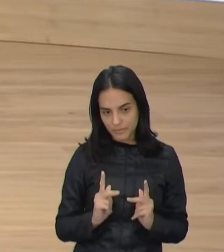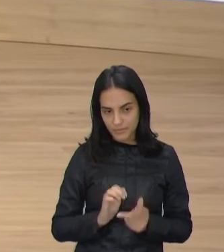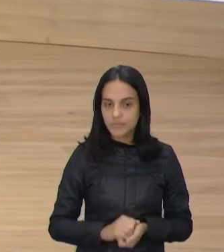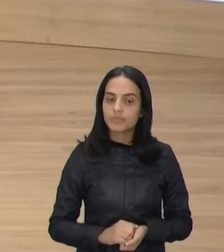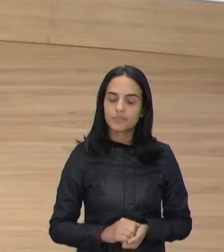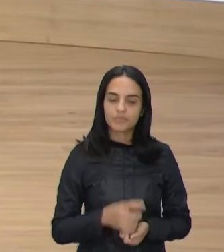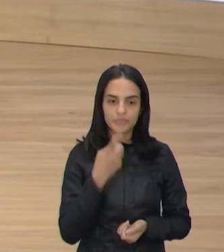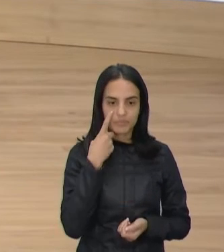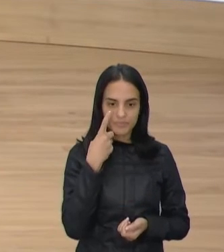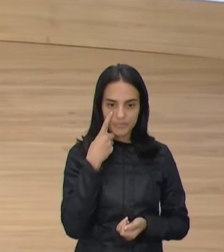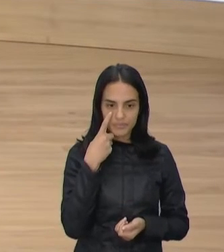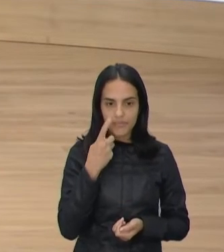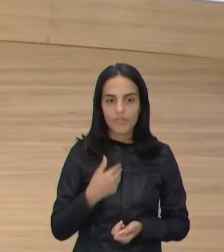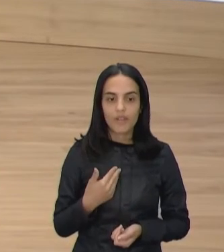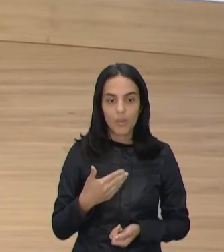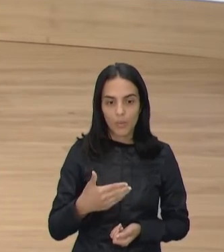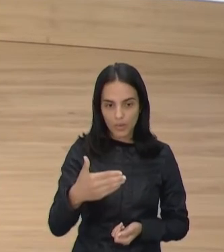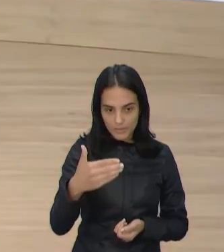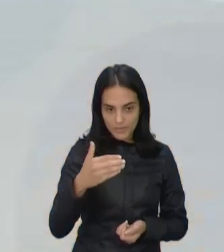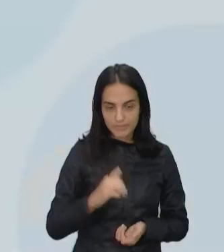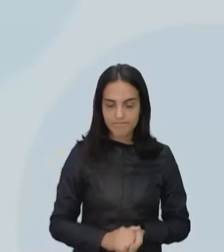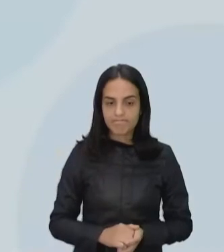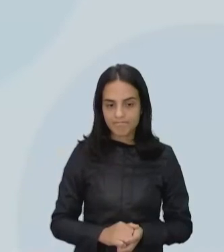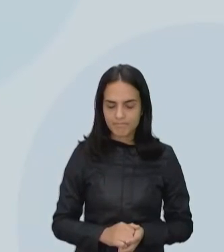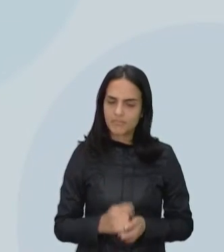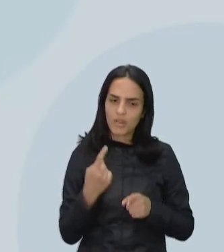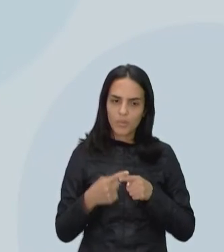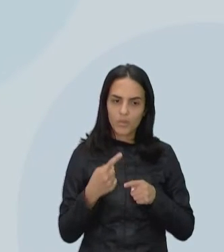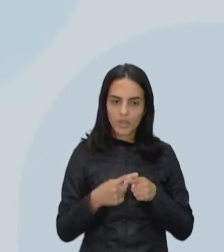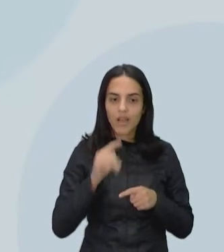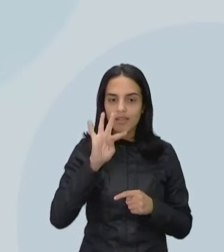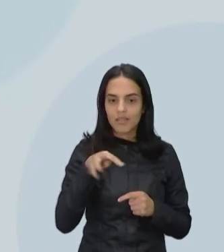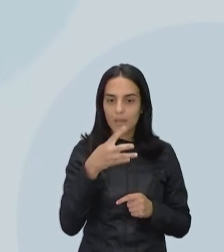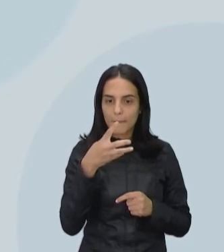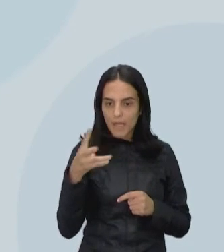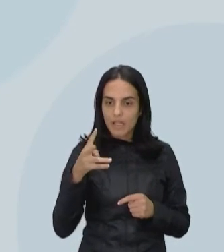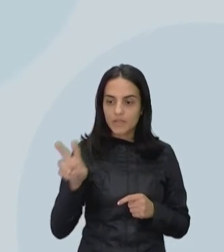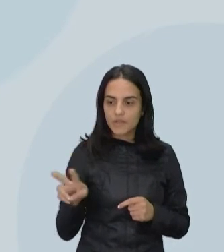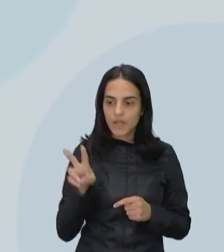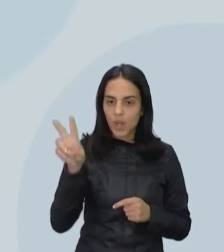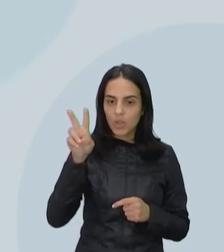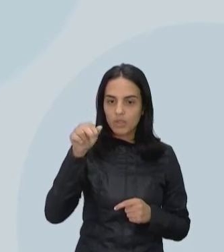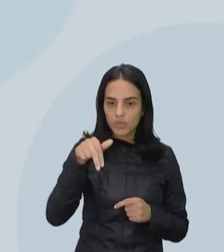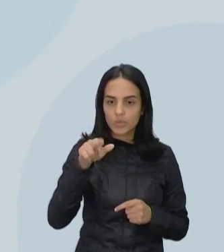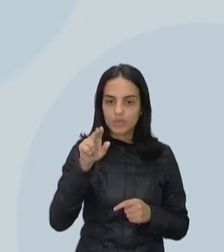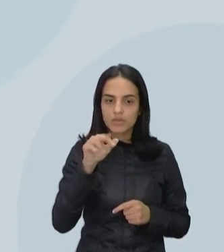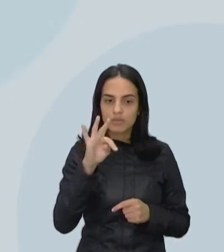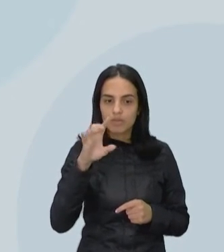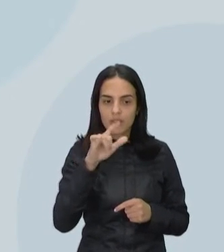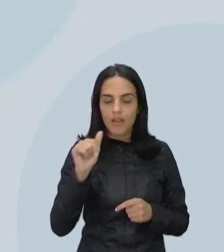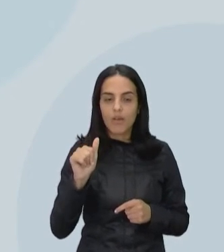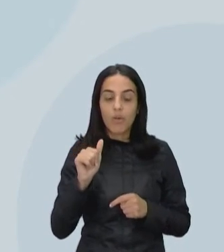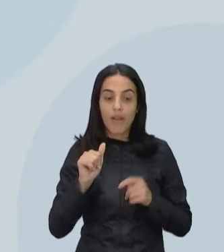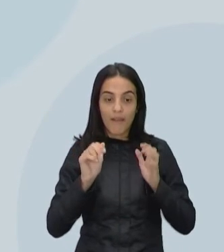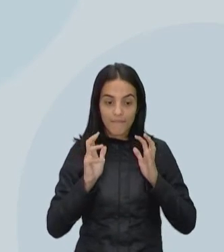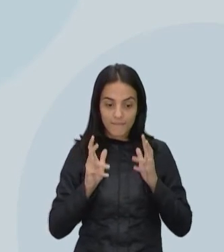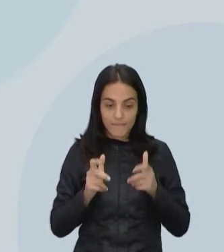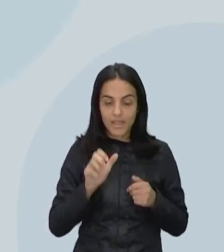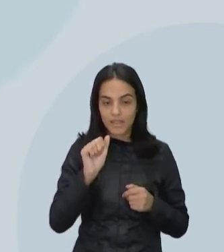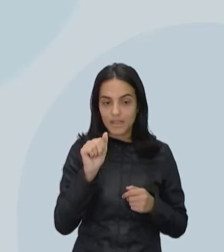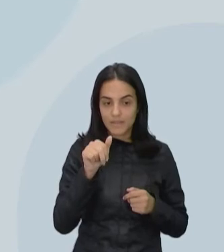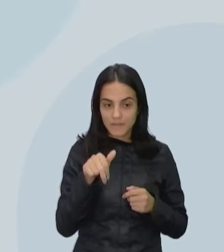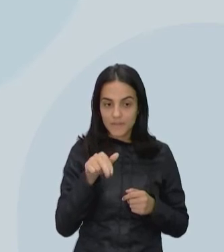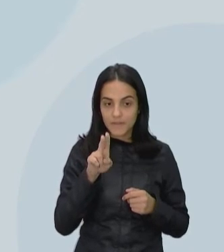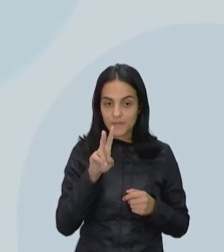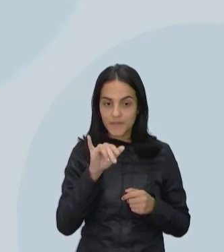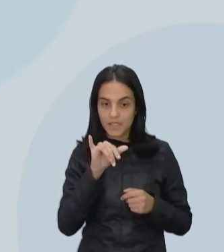Vamos lá então. Próxima. A finalidade de uma tabela de valores nutricionais. Então, no Brasil, a Anvisa, que é a Agência Nacional